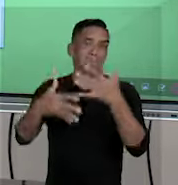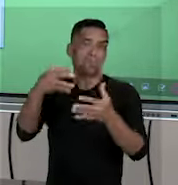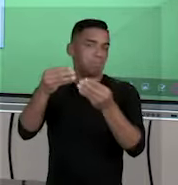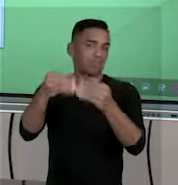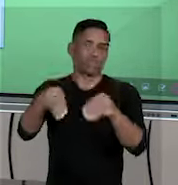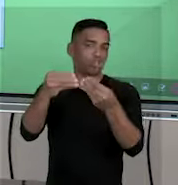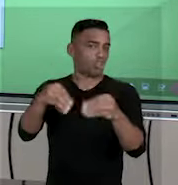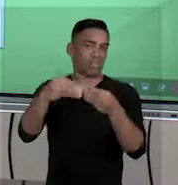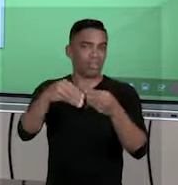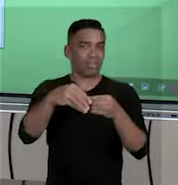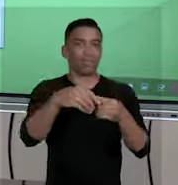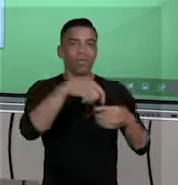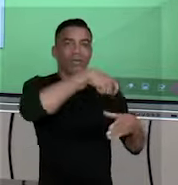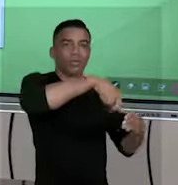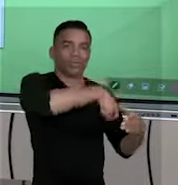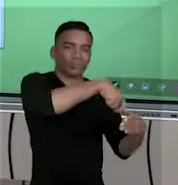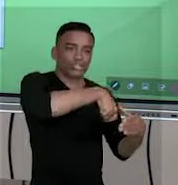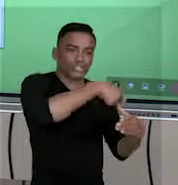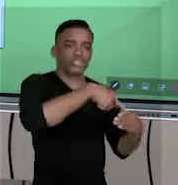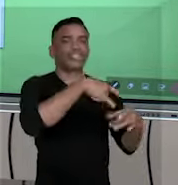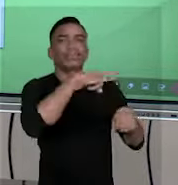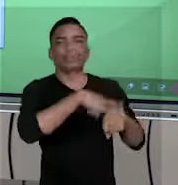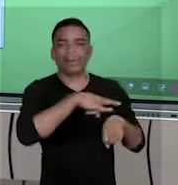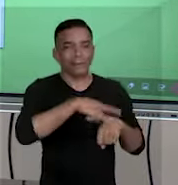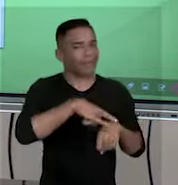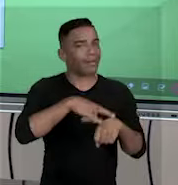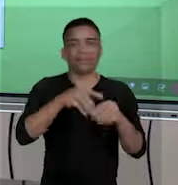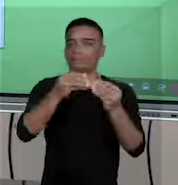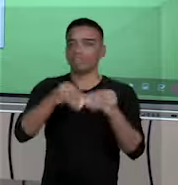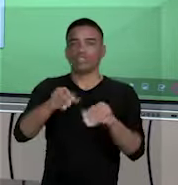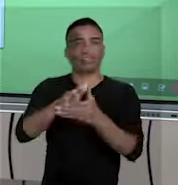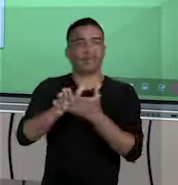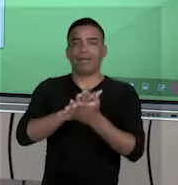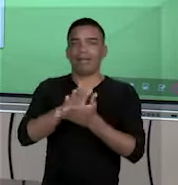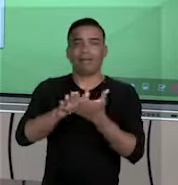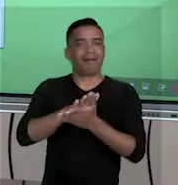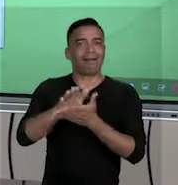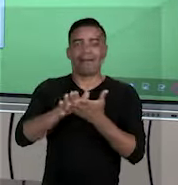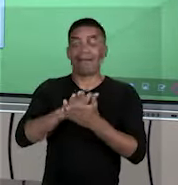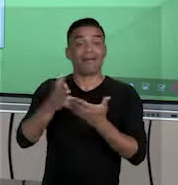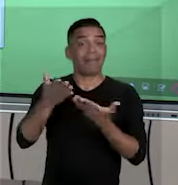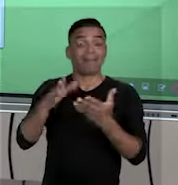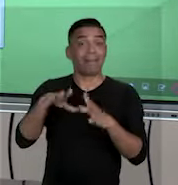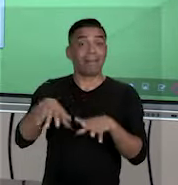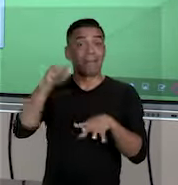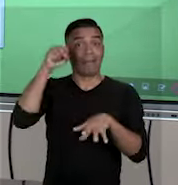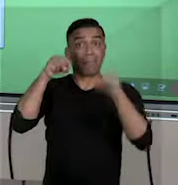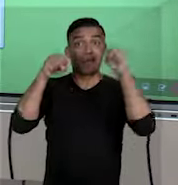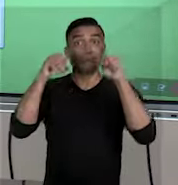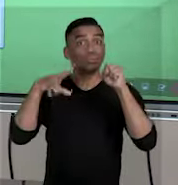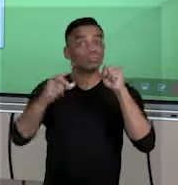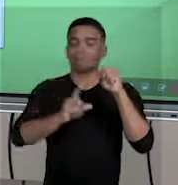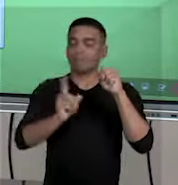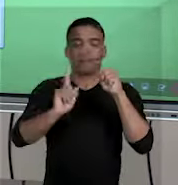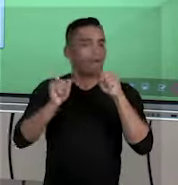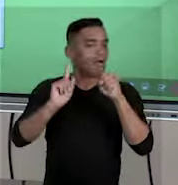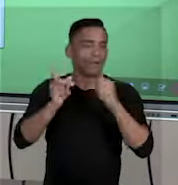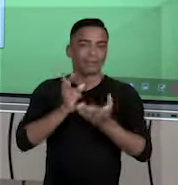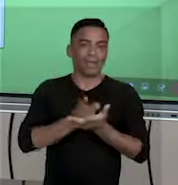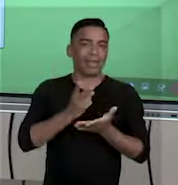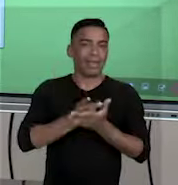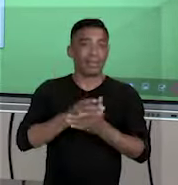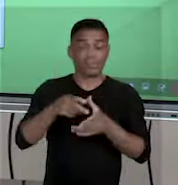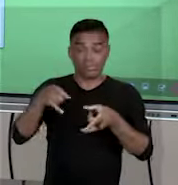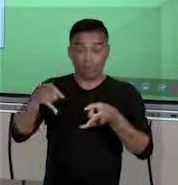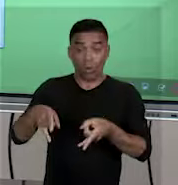outros cômodos da casa tenham a lâmpada também queimou ou apague, né? Então,